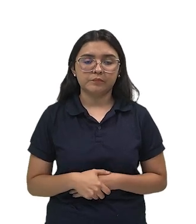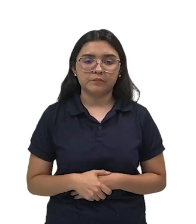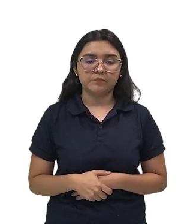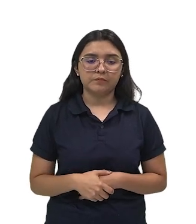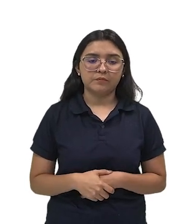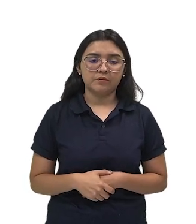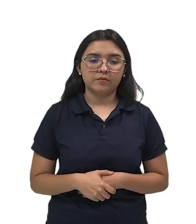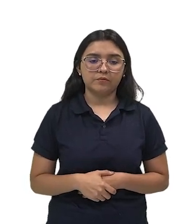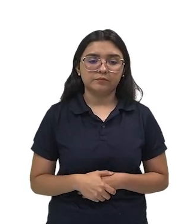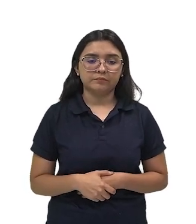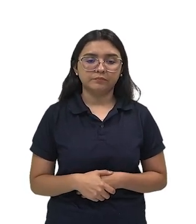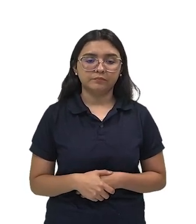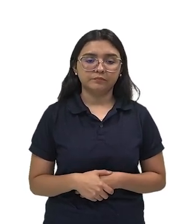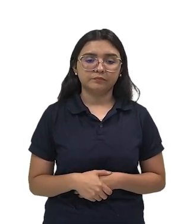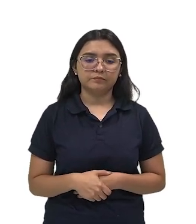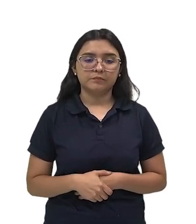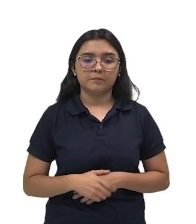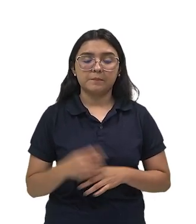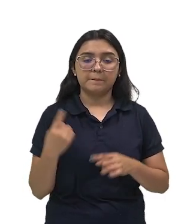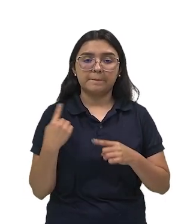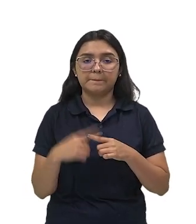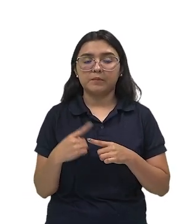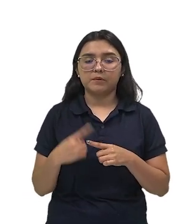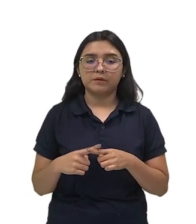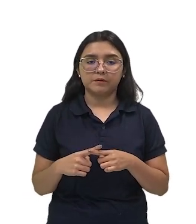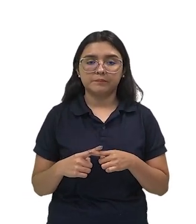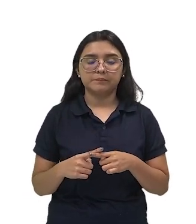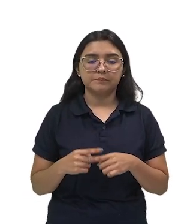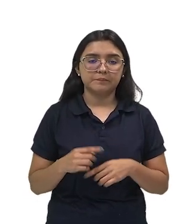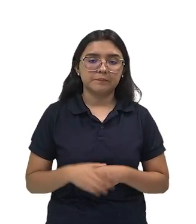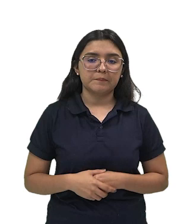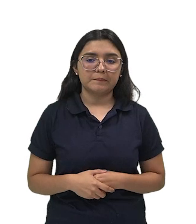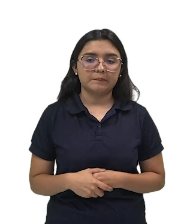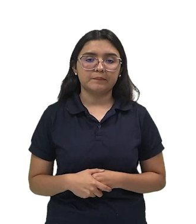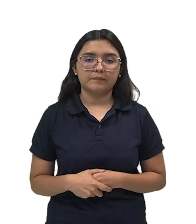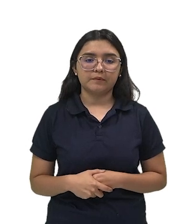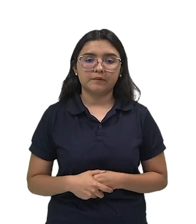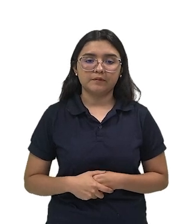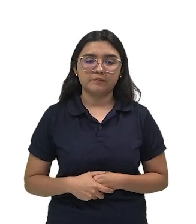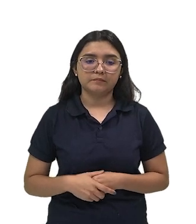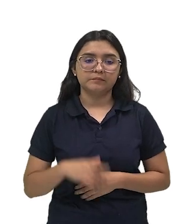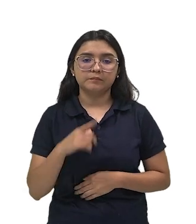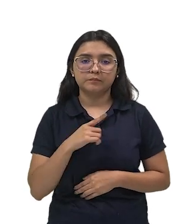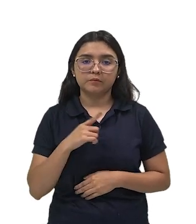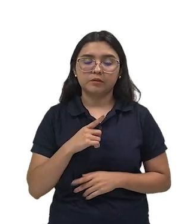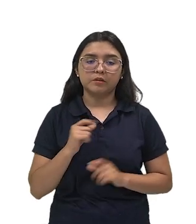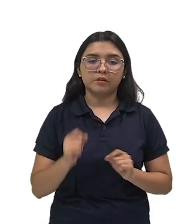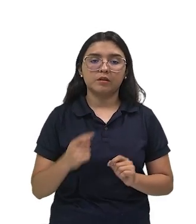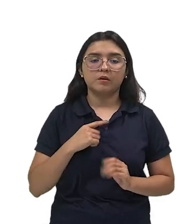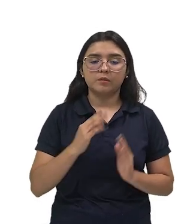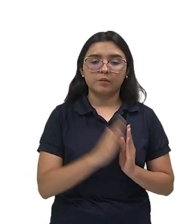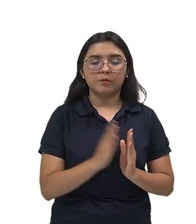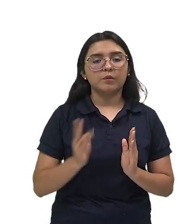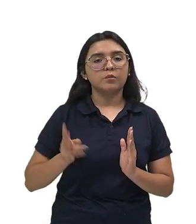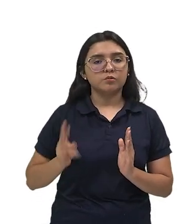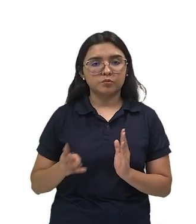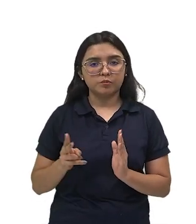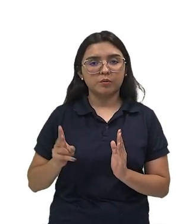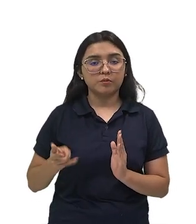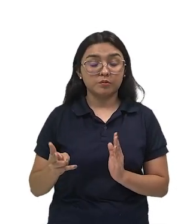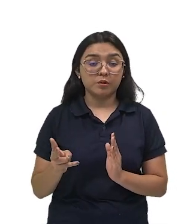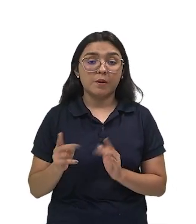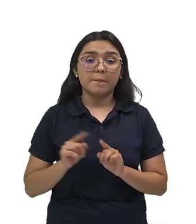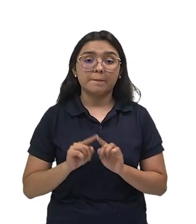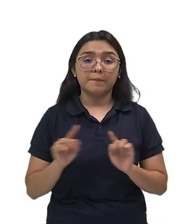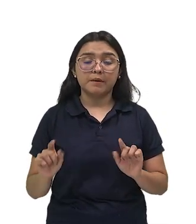contínua. Beleza? Por que contínua? Porque quando acaba um, continua o outro. Essa é basicamente uma ideia. Mas o que está